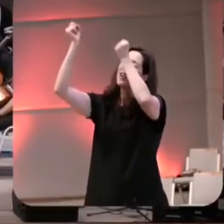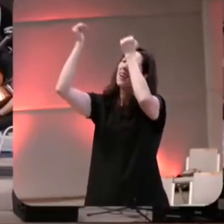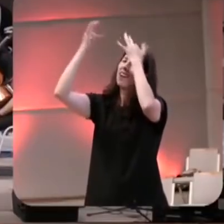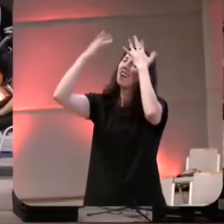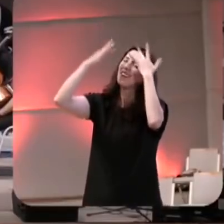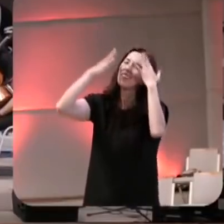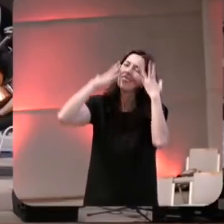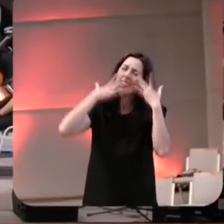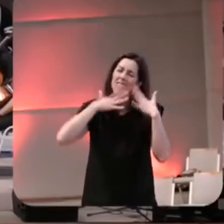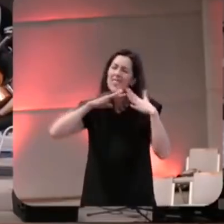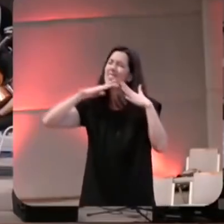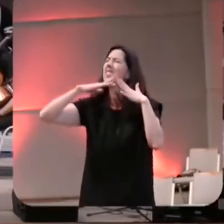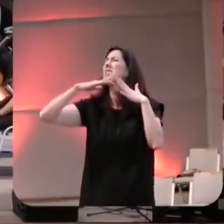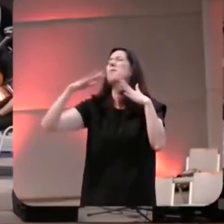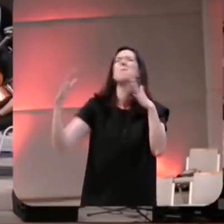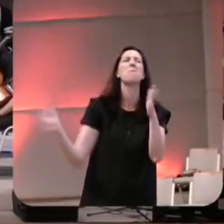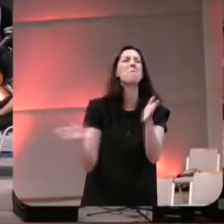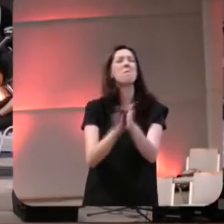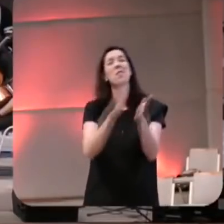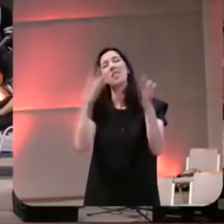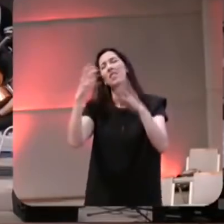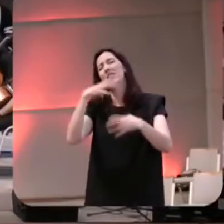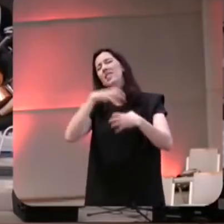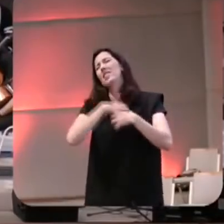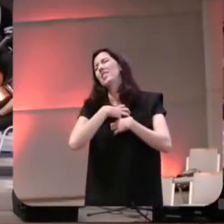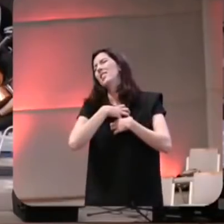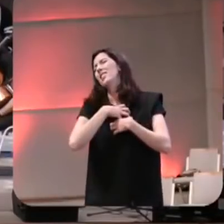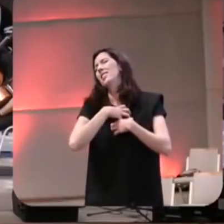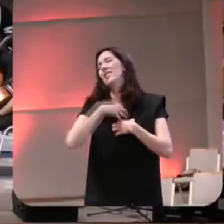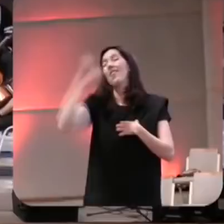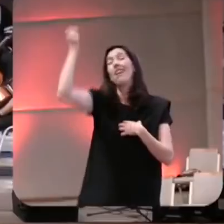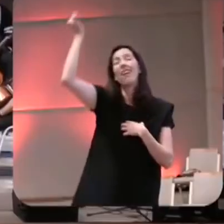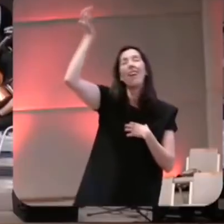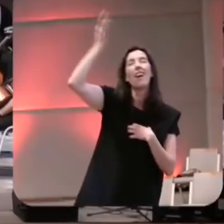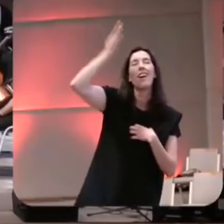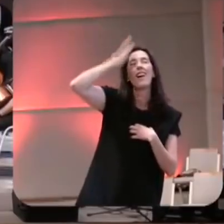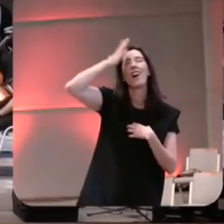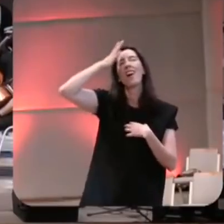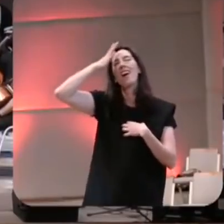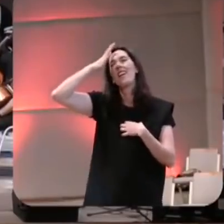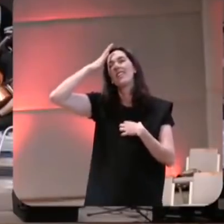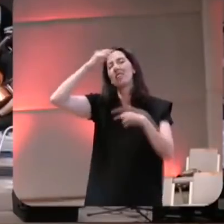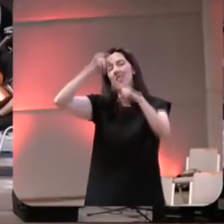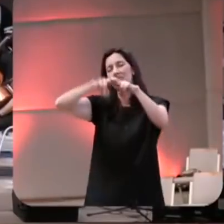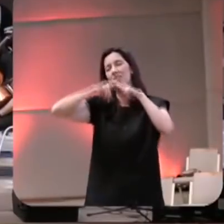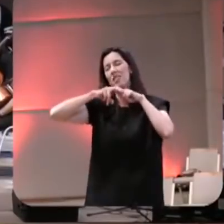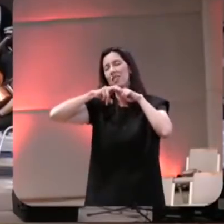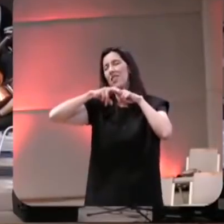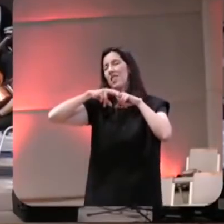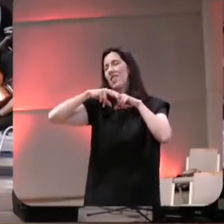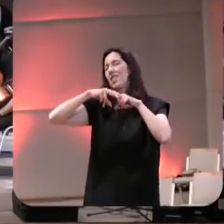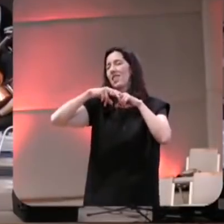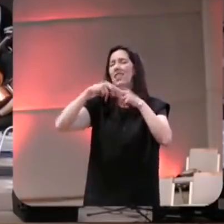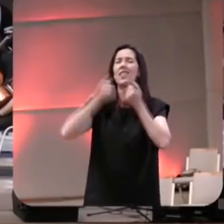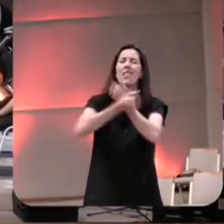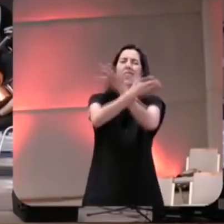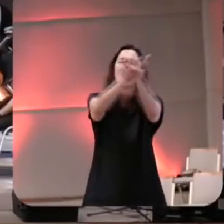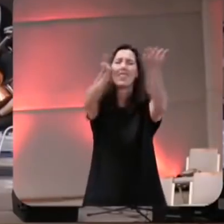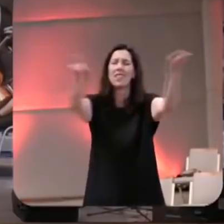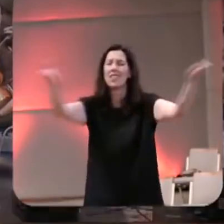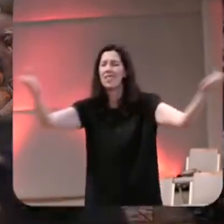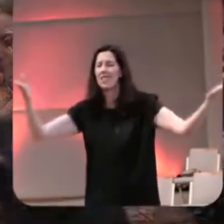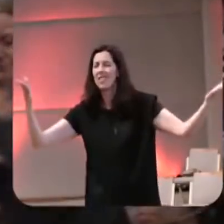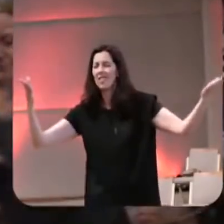derrama de uma maneira copiosa graça sobre o teu povo. Ó Pai,